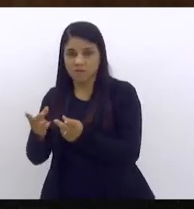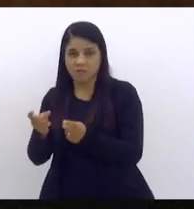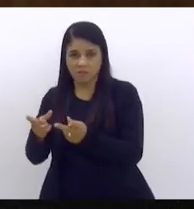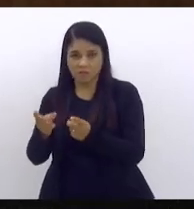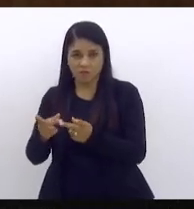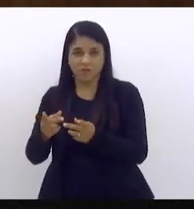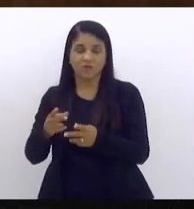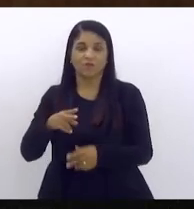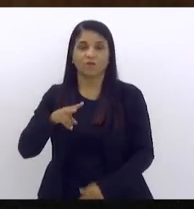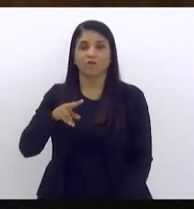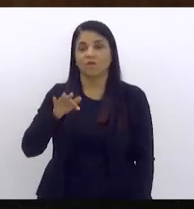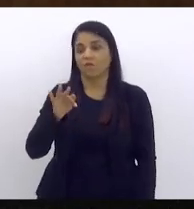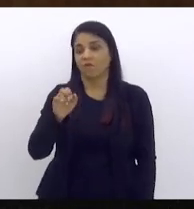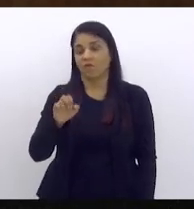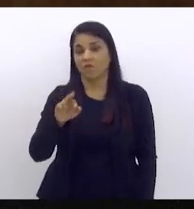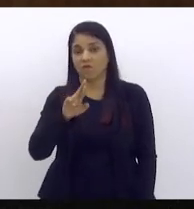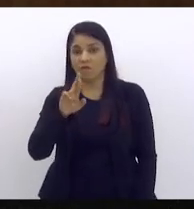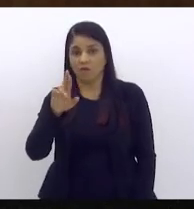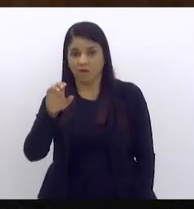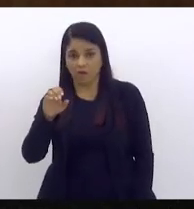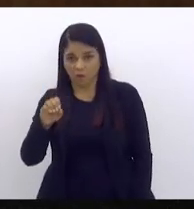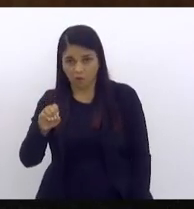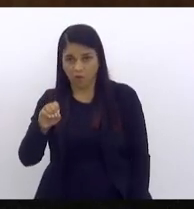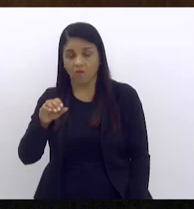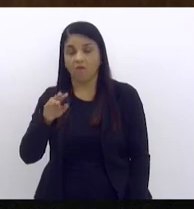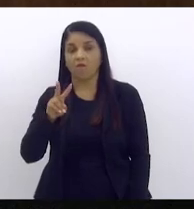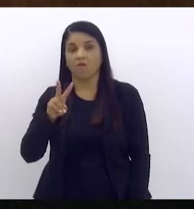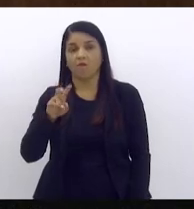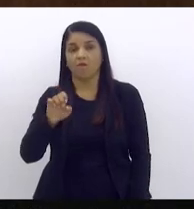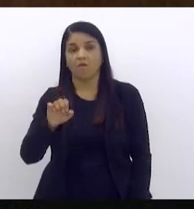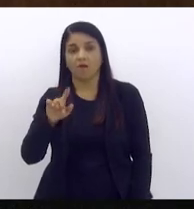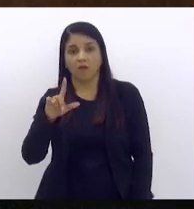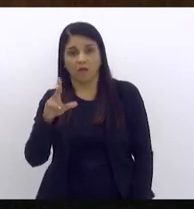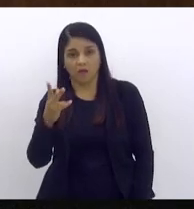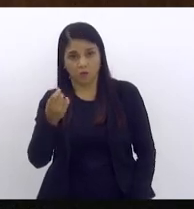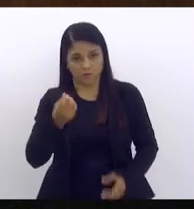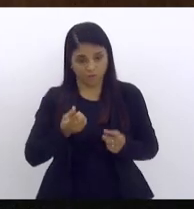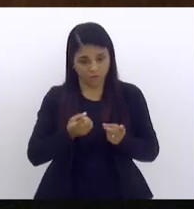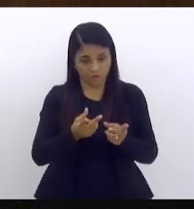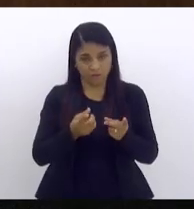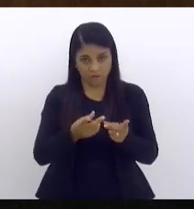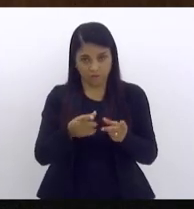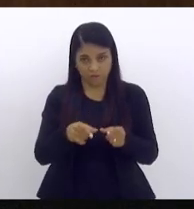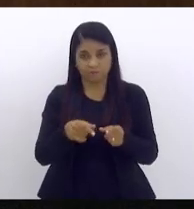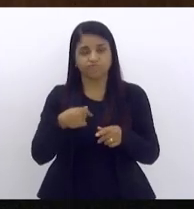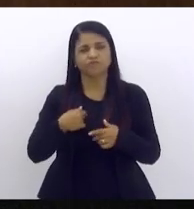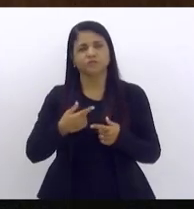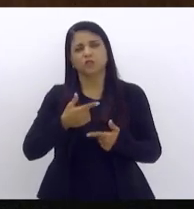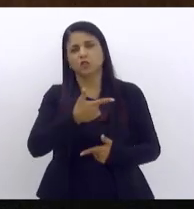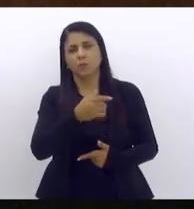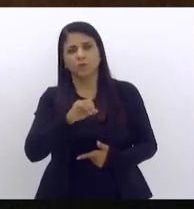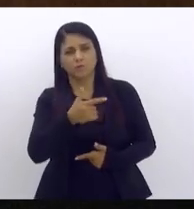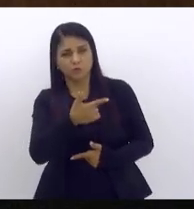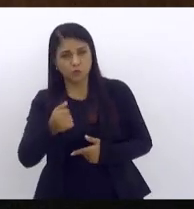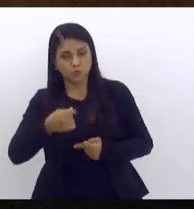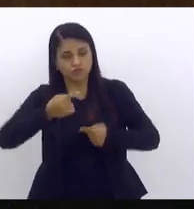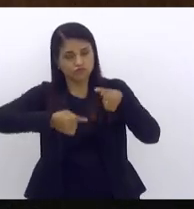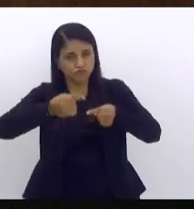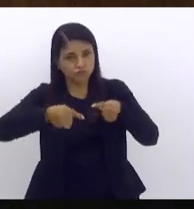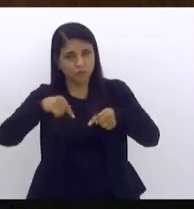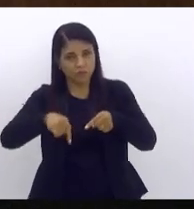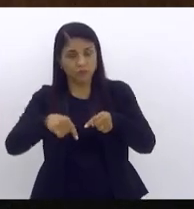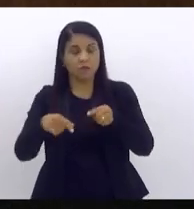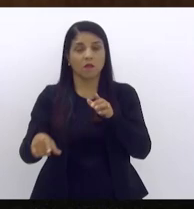Em 2021, por três momentos, nós discutimos aqui nessa casa a necessidade da